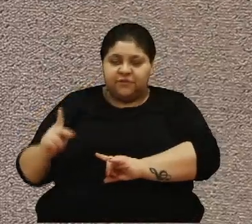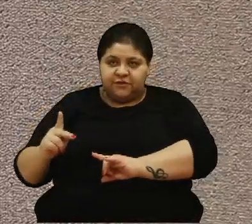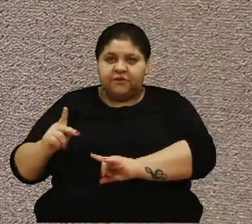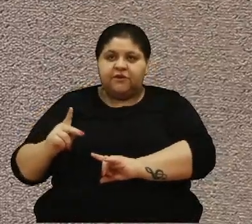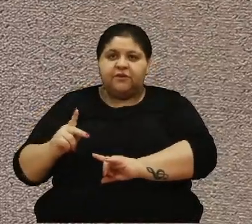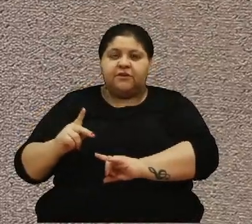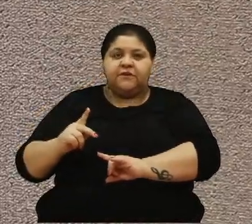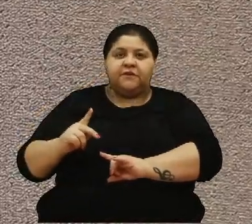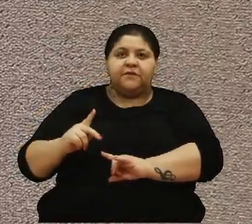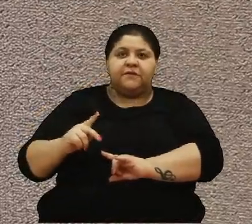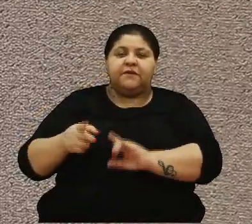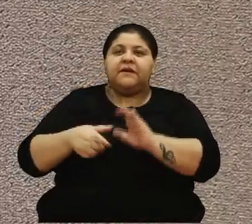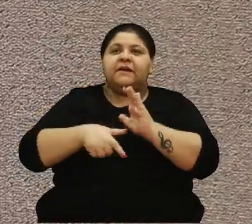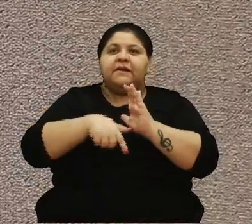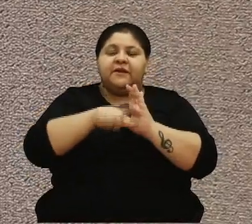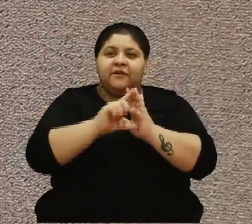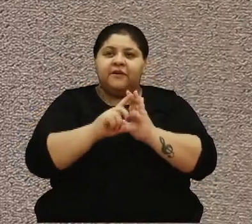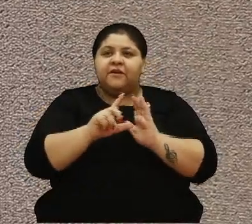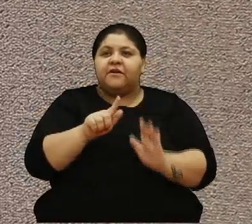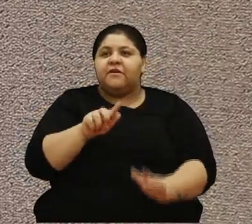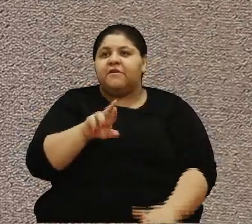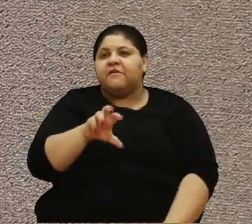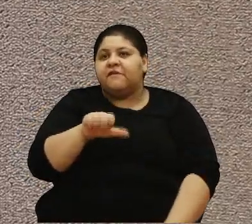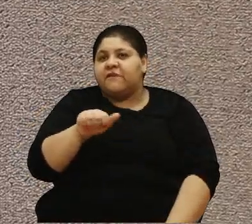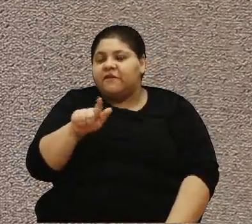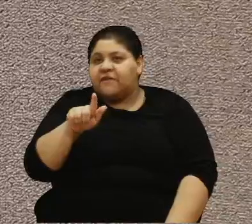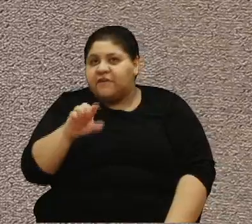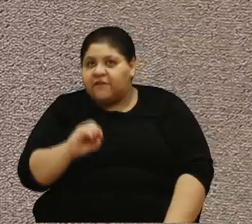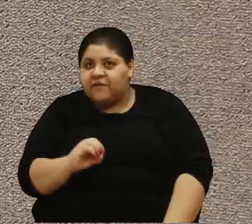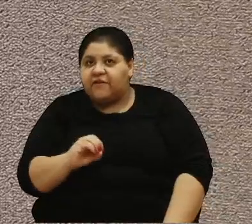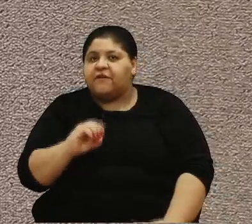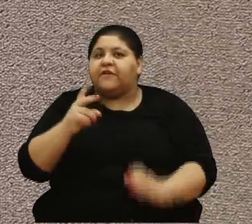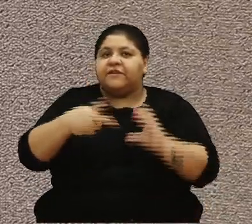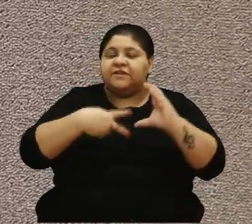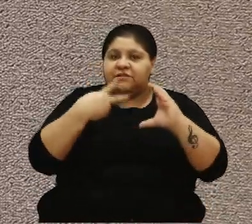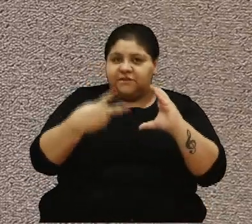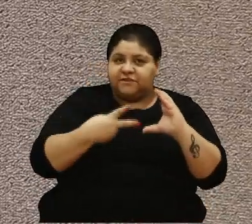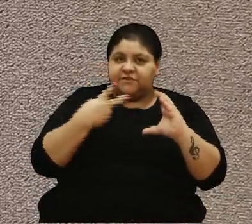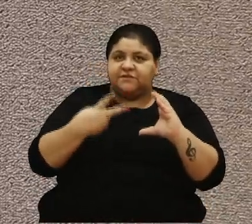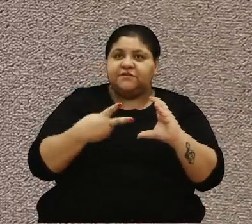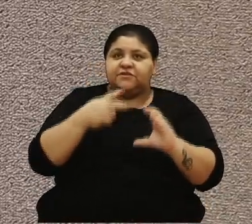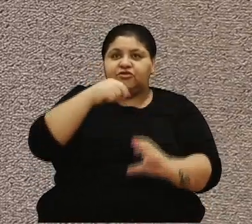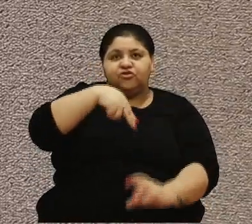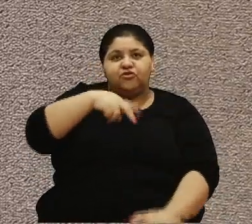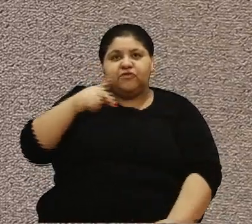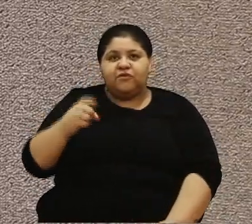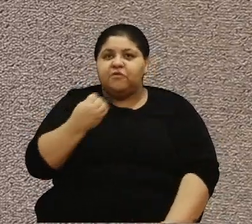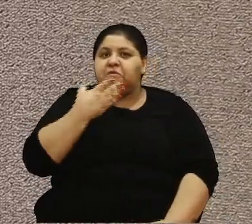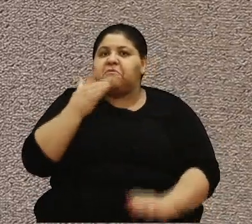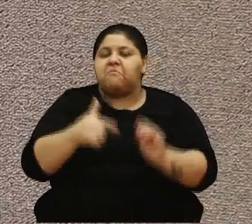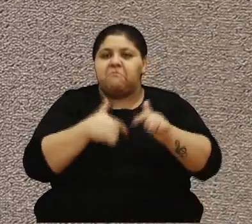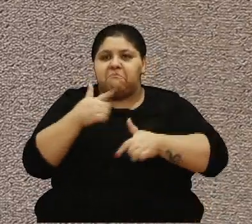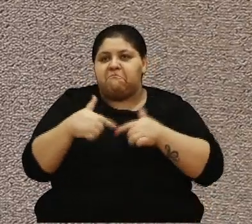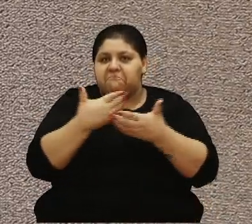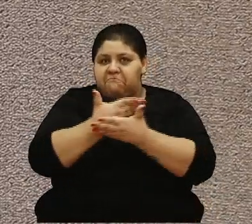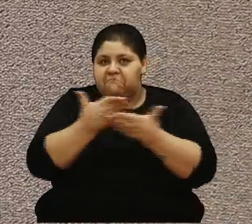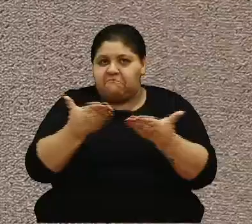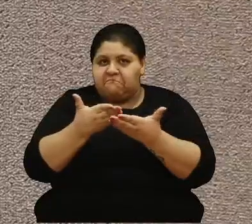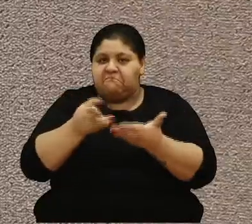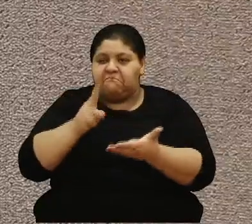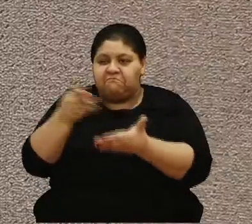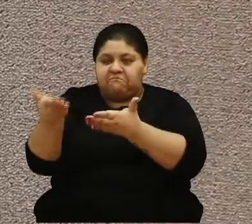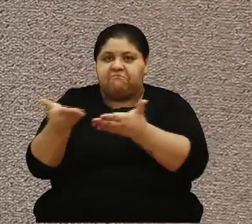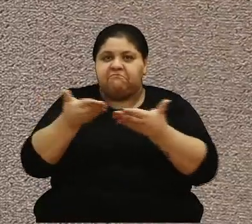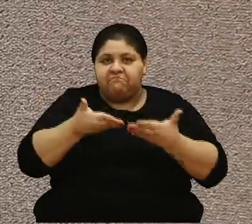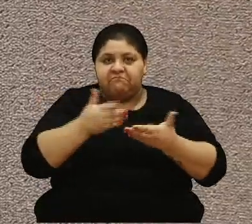estava patriota, né? O pessoal da Câmara de Nova Petrópolis aí. Um bom trabalho para vocês, sejam sempre bem-vindos